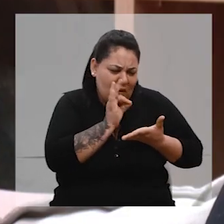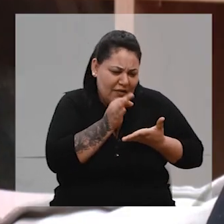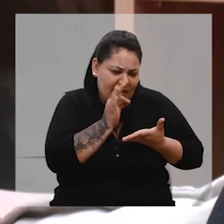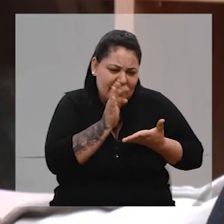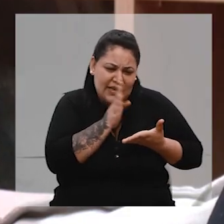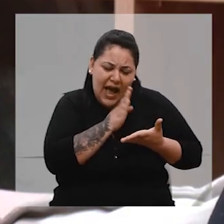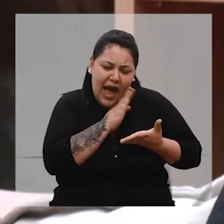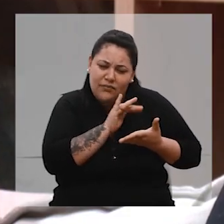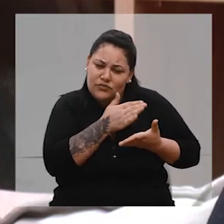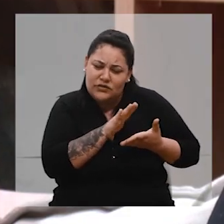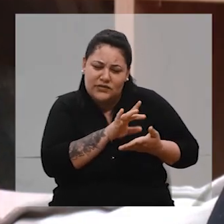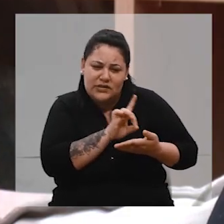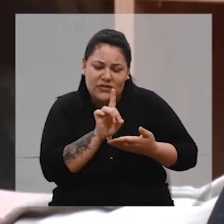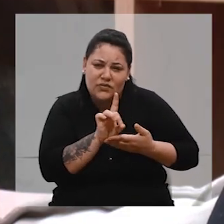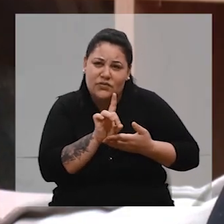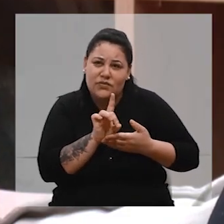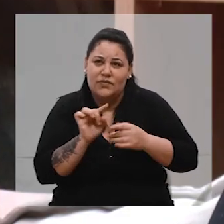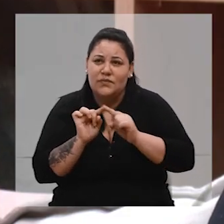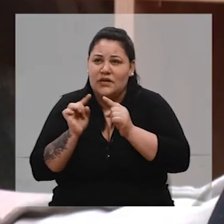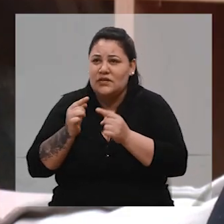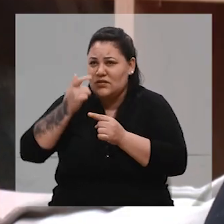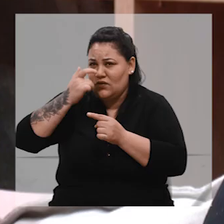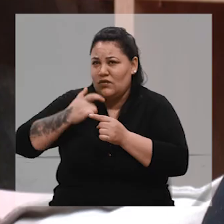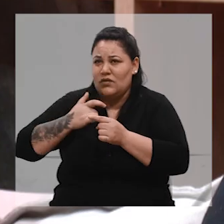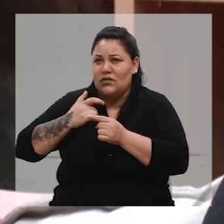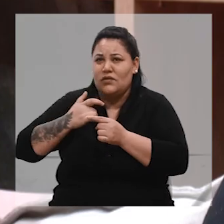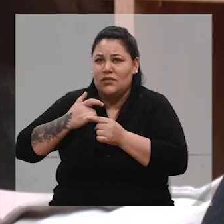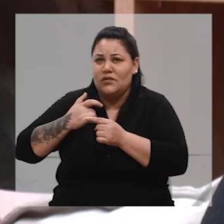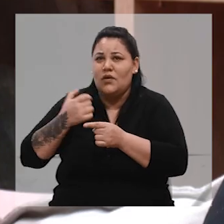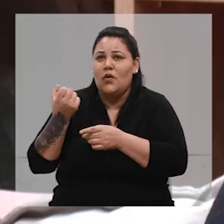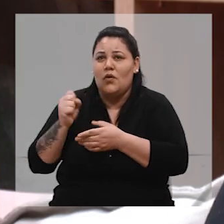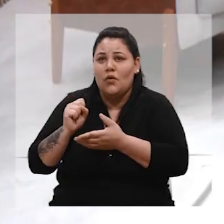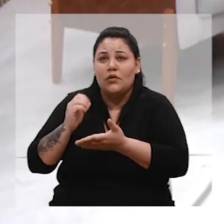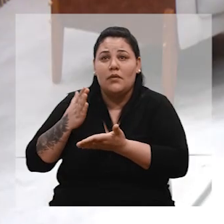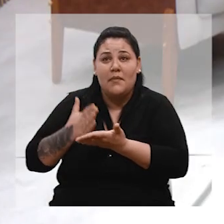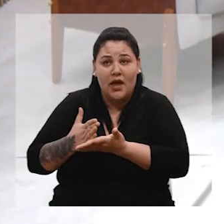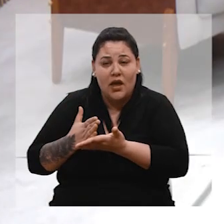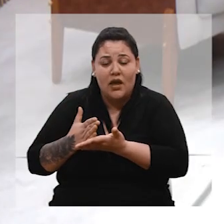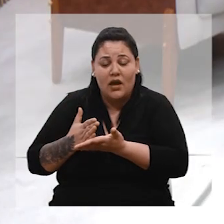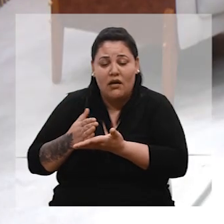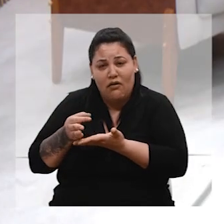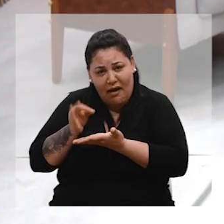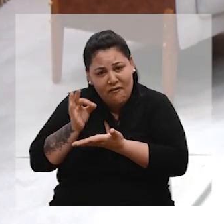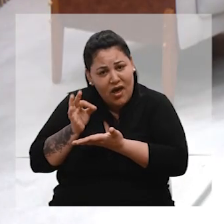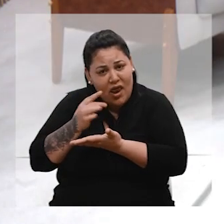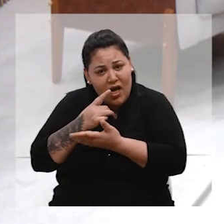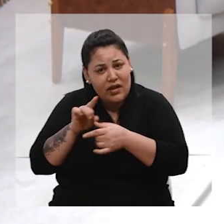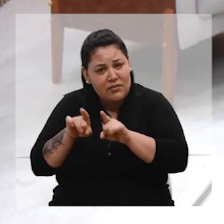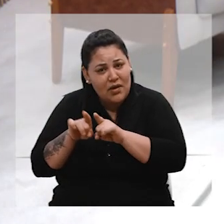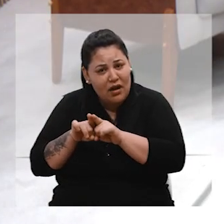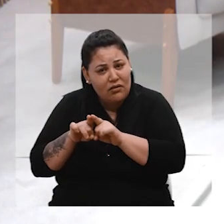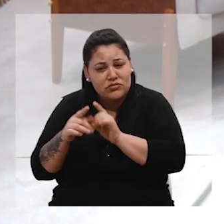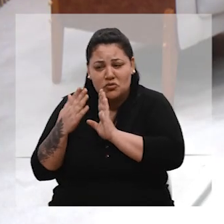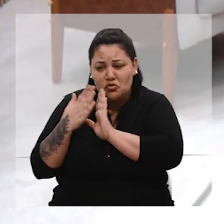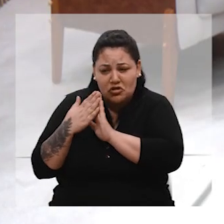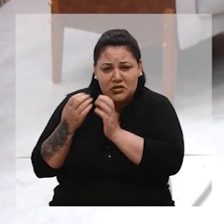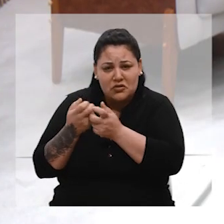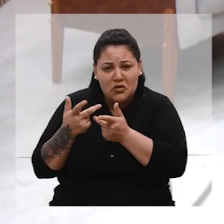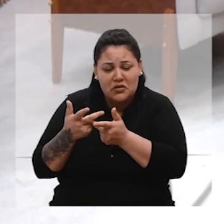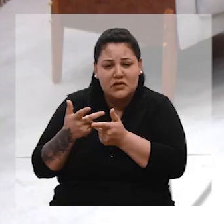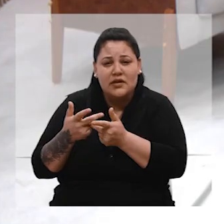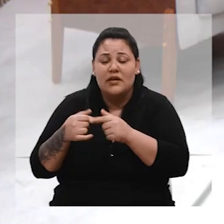Mas que recém toma café, ou às vezes não. Daí é meio cedinho. 8h30 lanche lá, mano. 8h30 lanche. E o que tem de